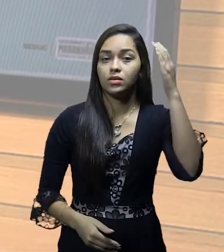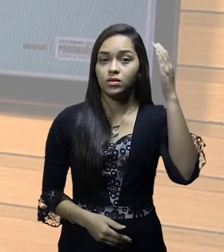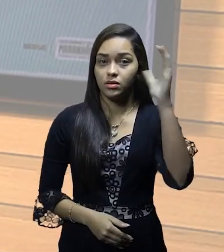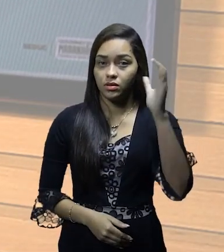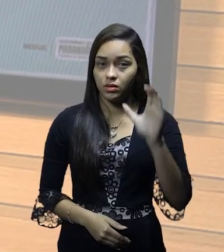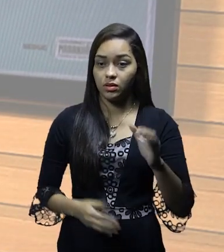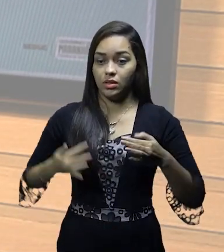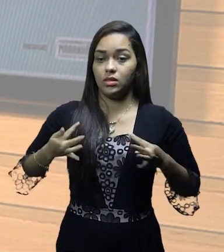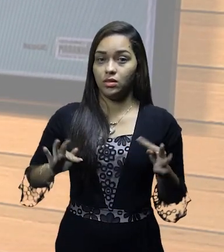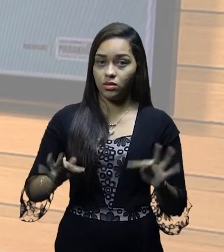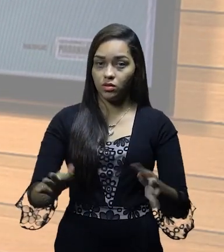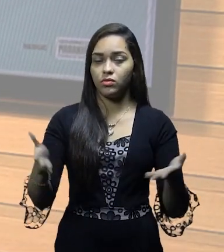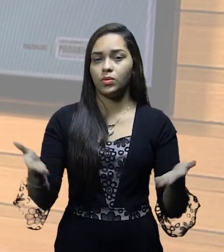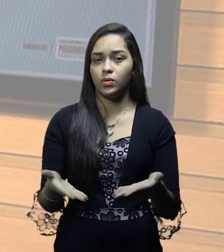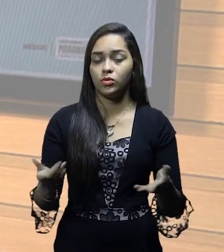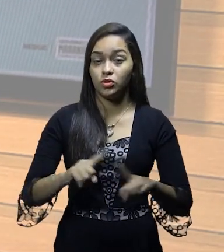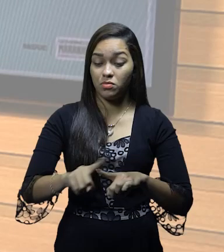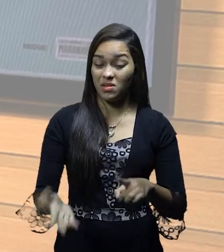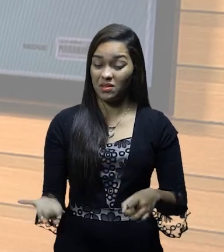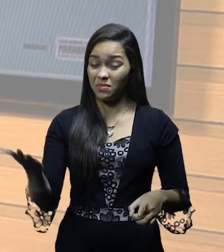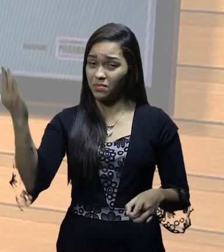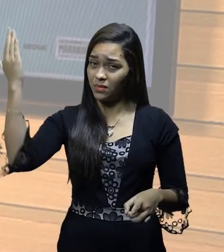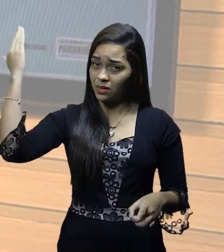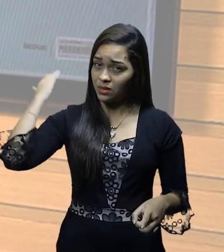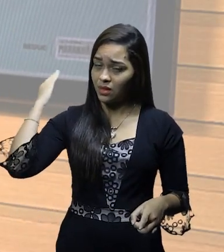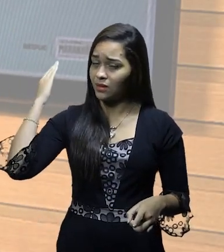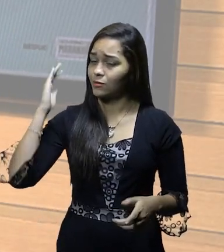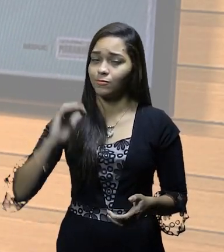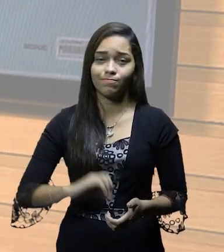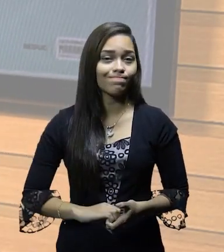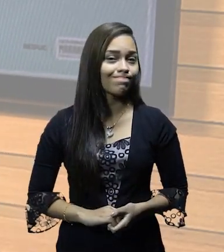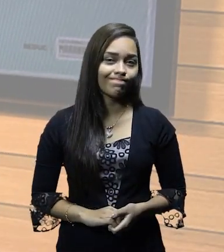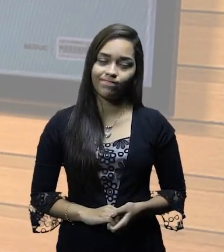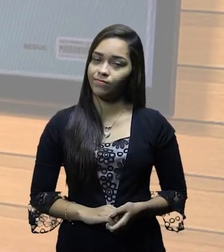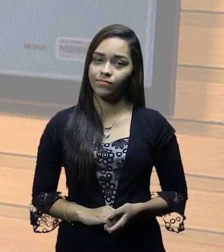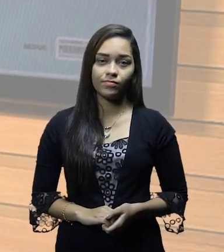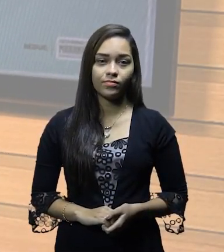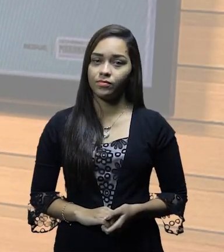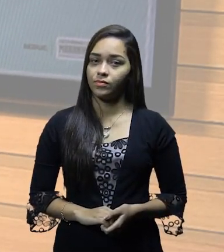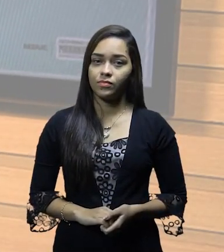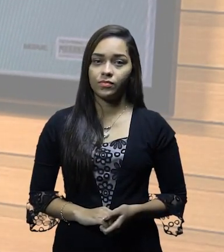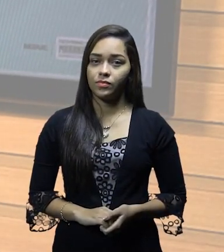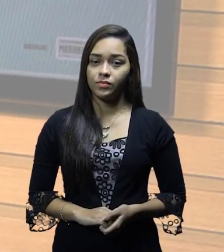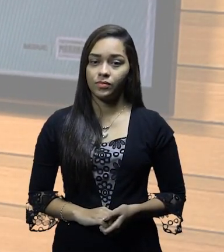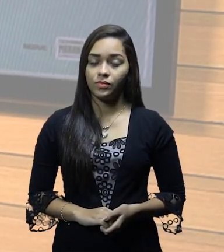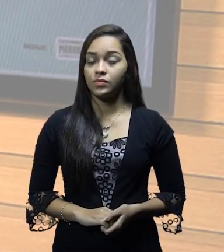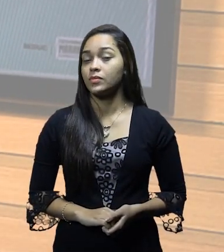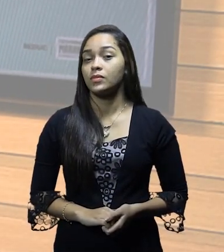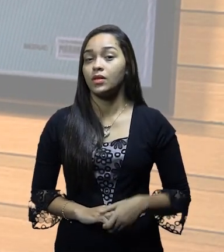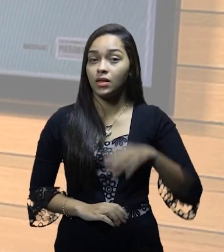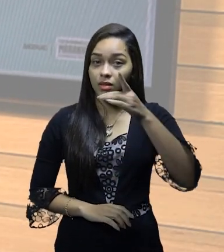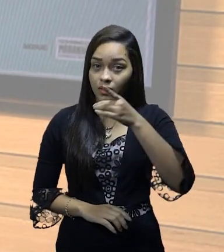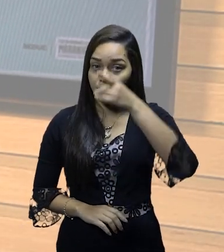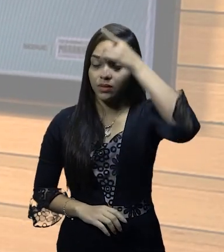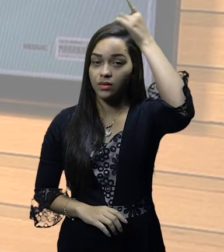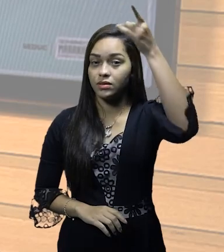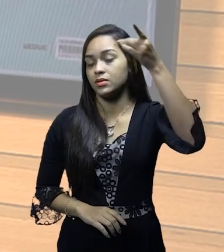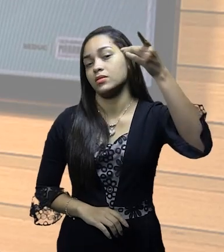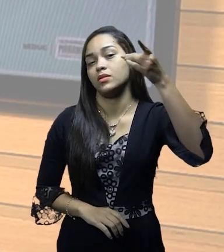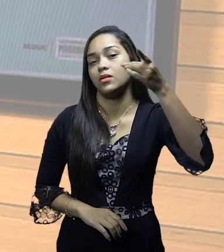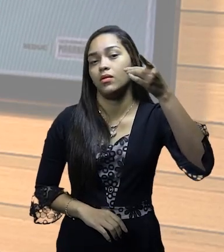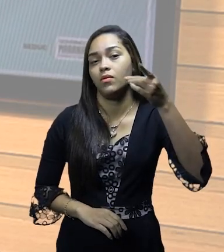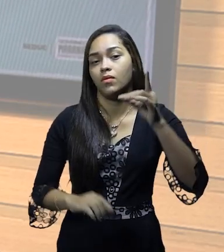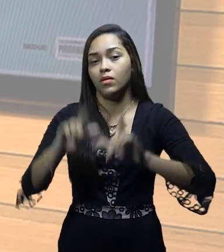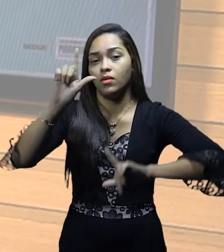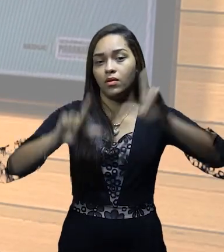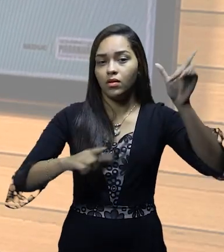notícia. Isso é um avanço tecnológico e científico nos nossos dias. Mas naquela época, gente, foi assim,